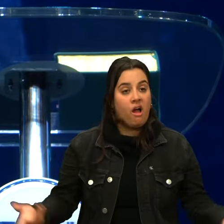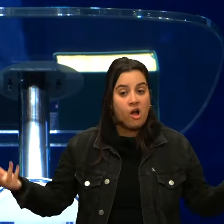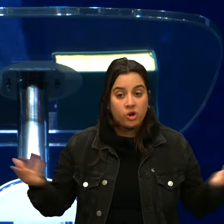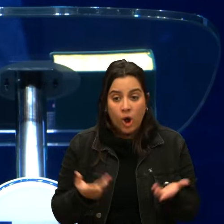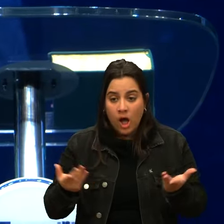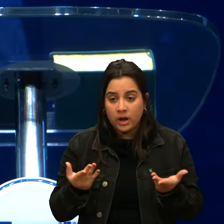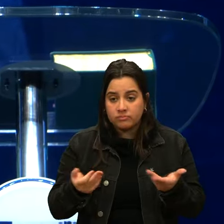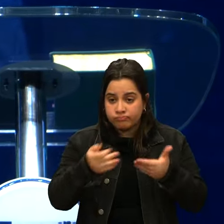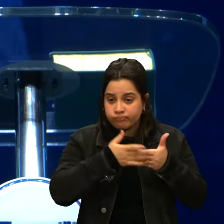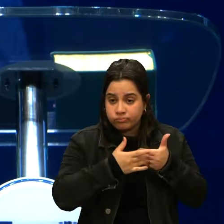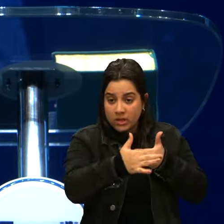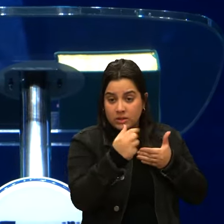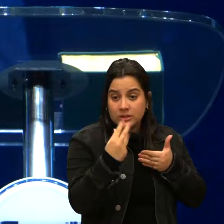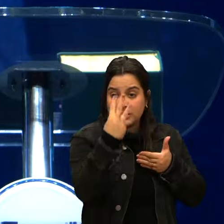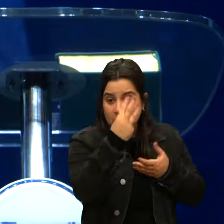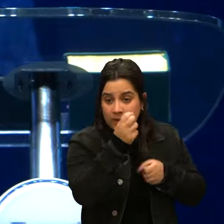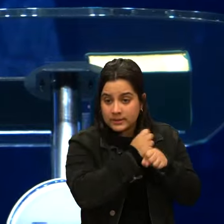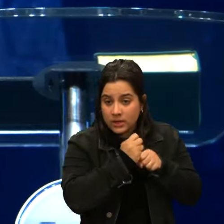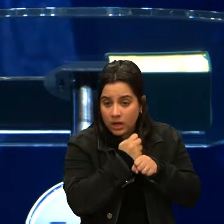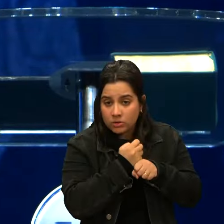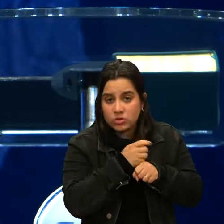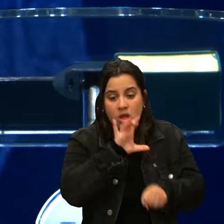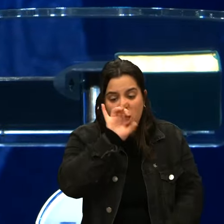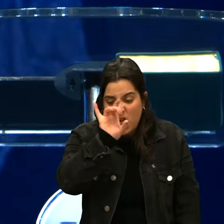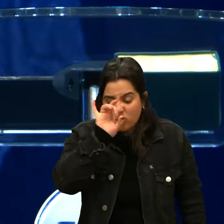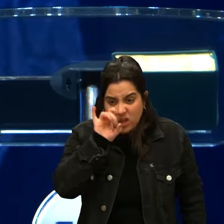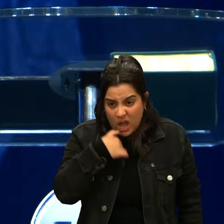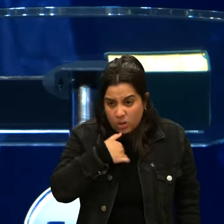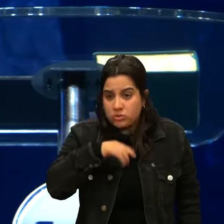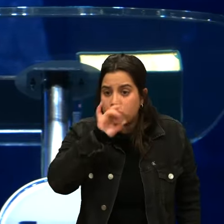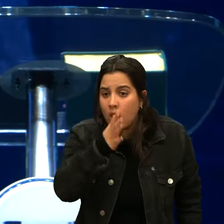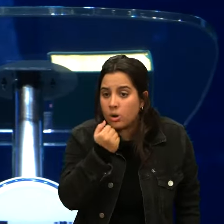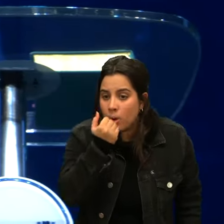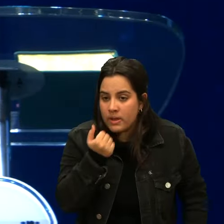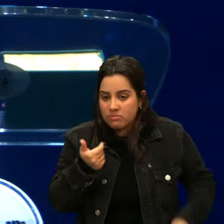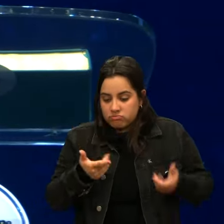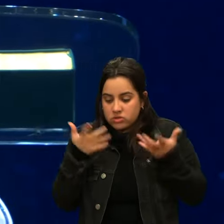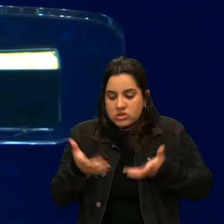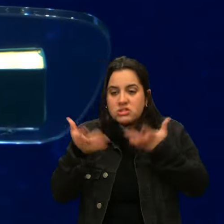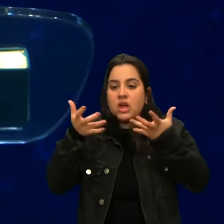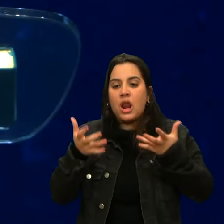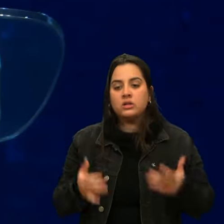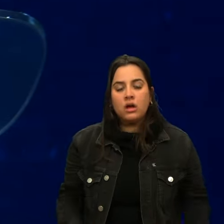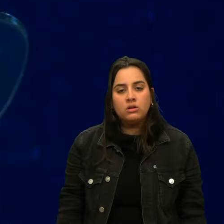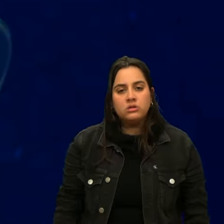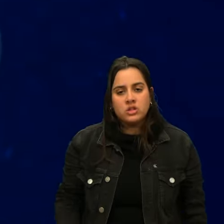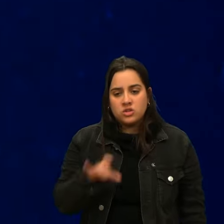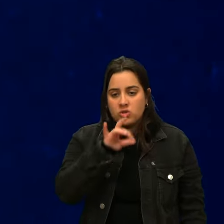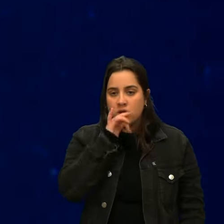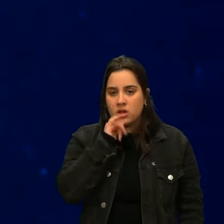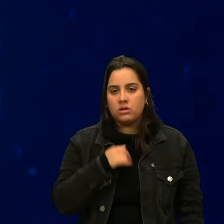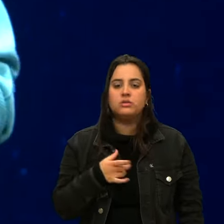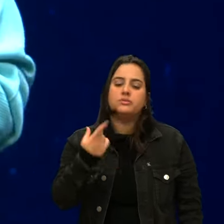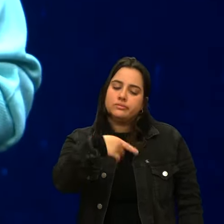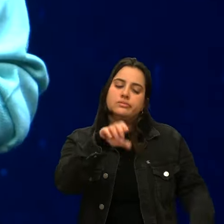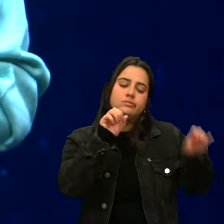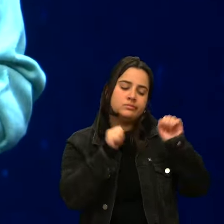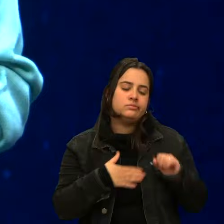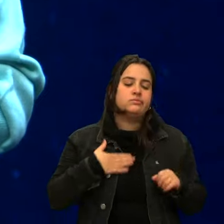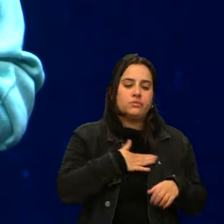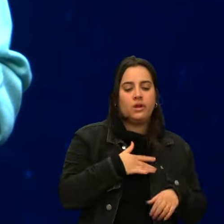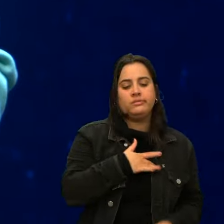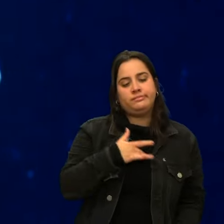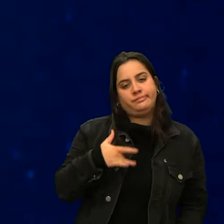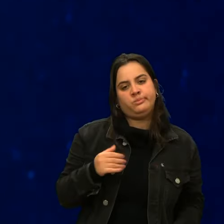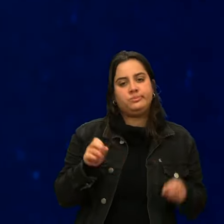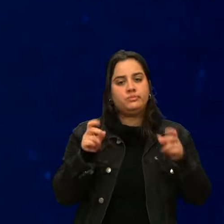pelos próximos 3 anos, eu só vou comer vegetais e água. Você pode gostar muito, você pode ser muito saudável, não